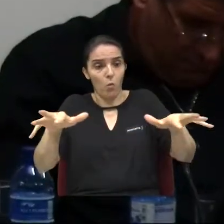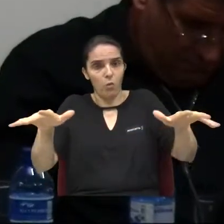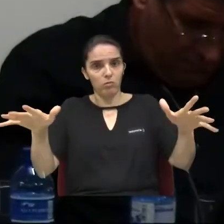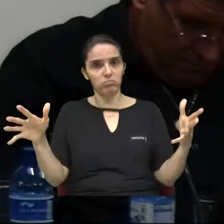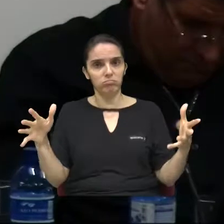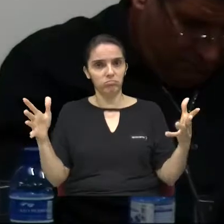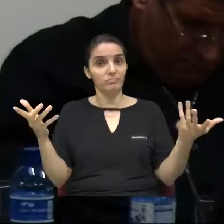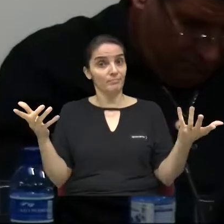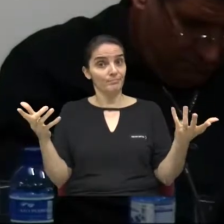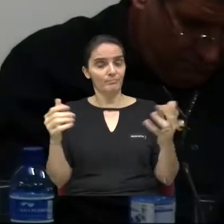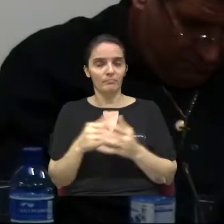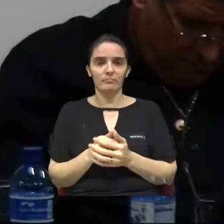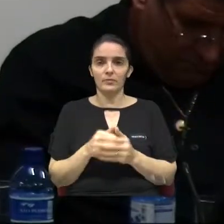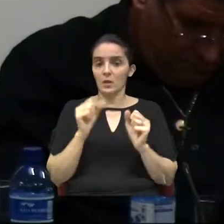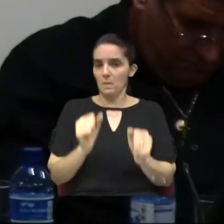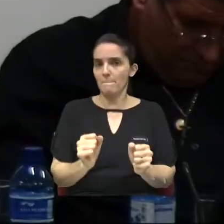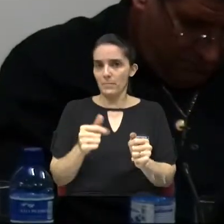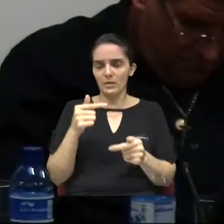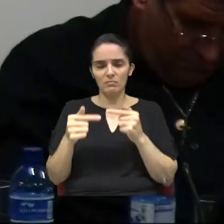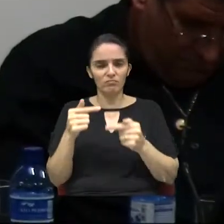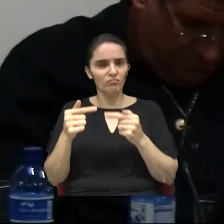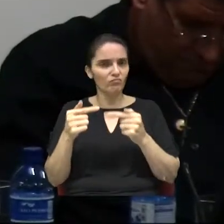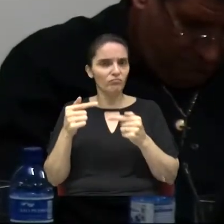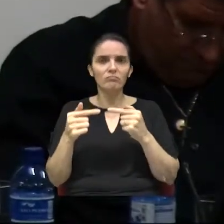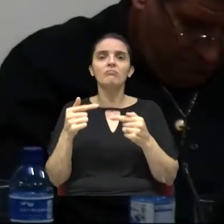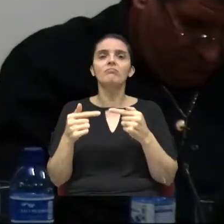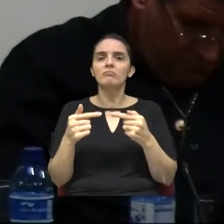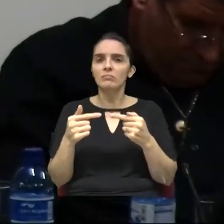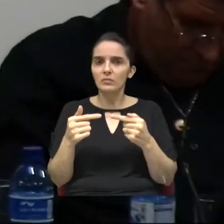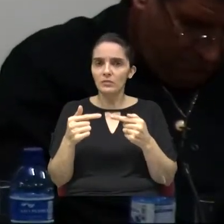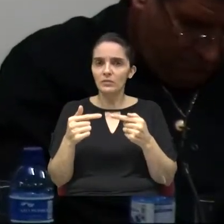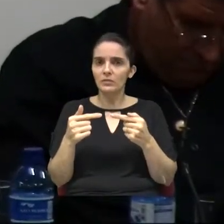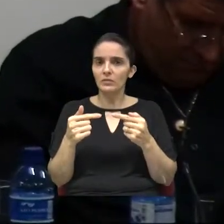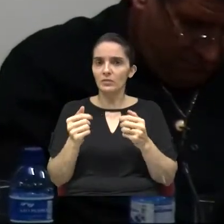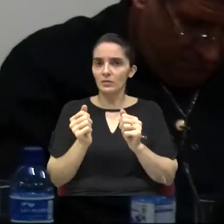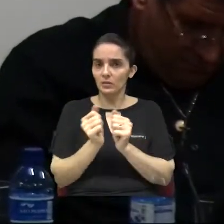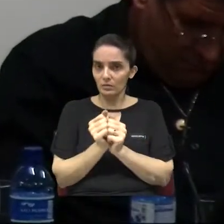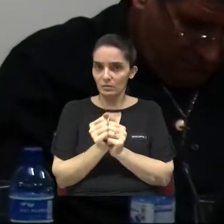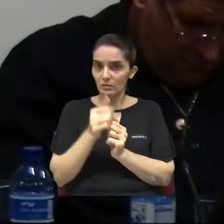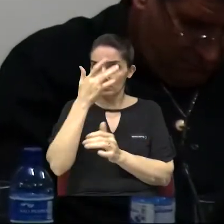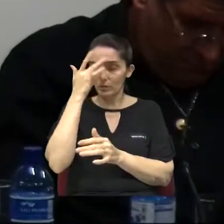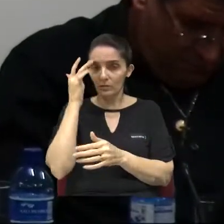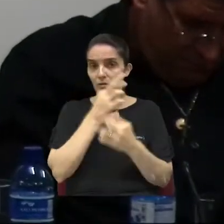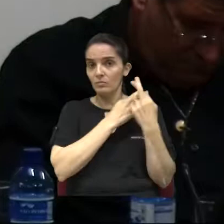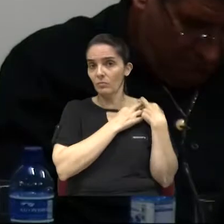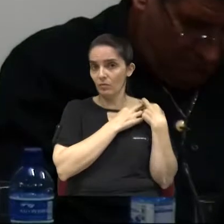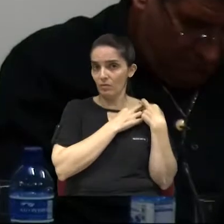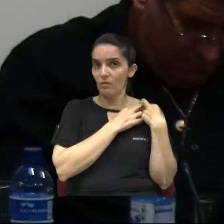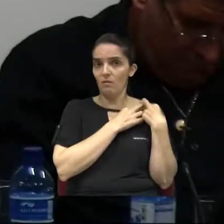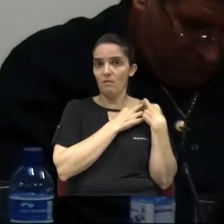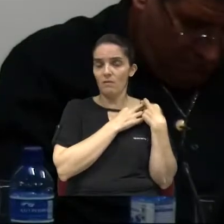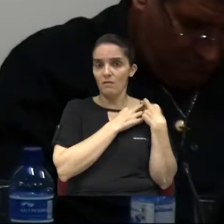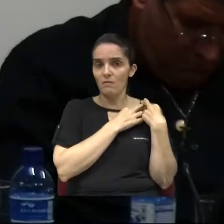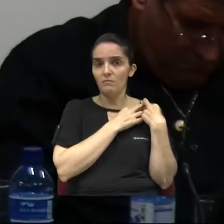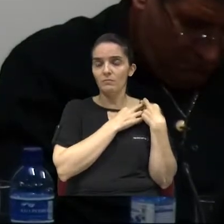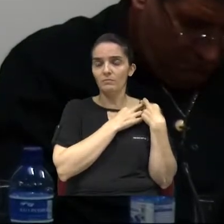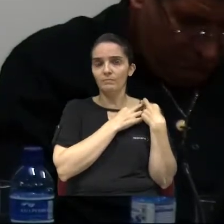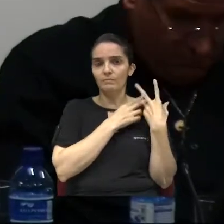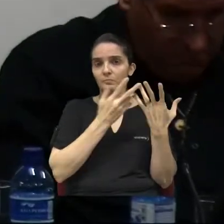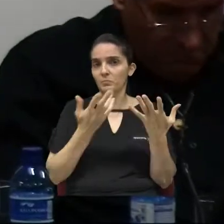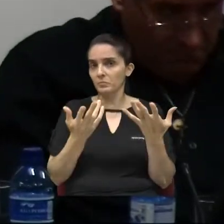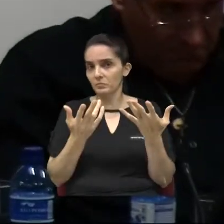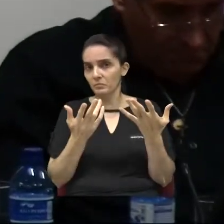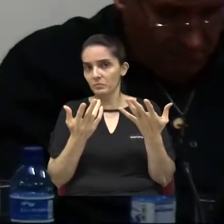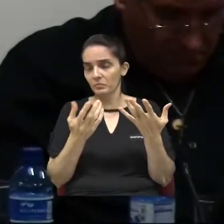amplo. Podemos discutir através do corregedor, se ele infringiu o decoro parlamentar